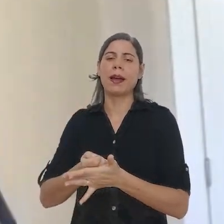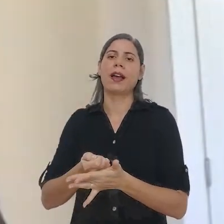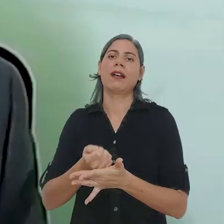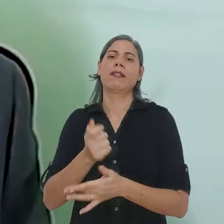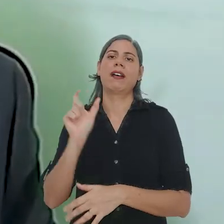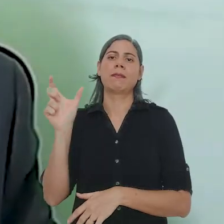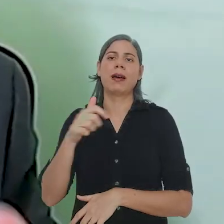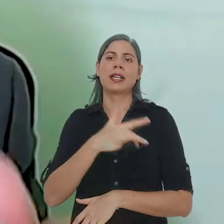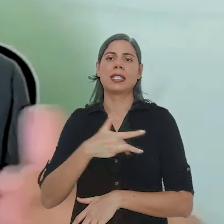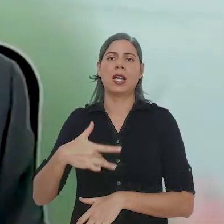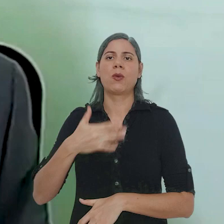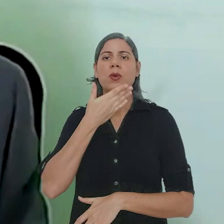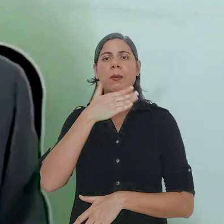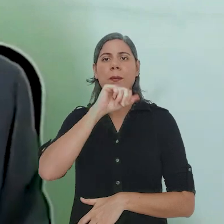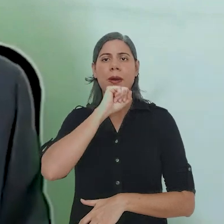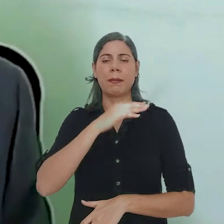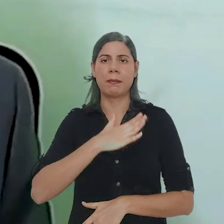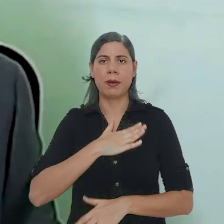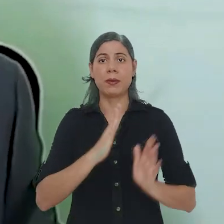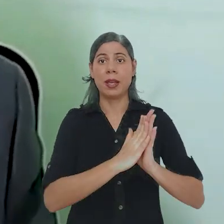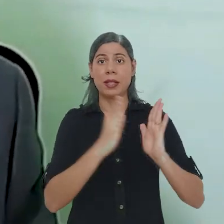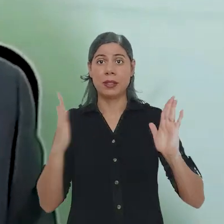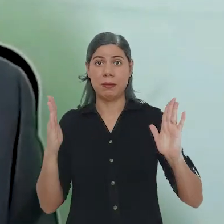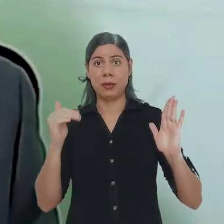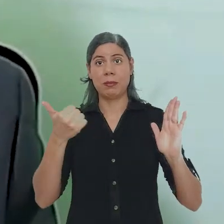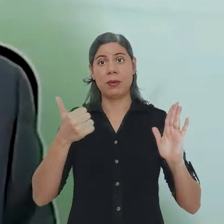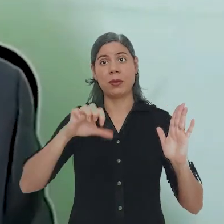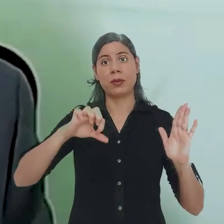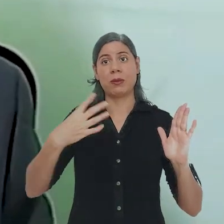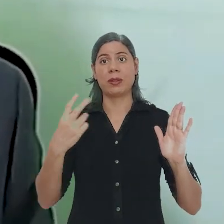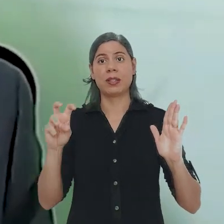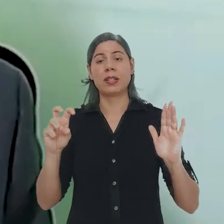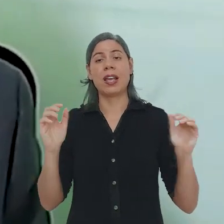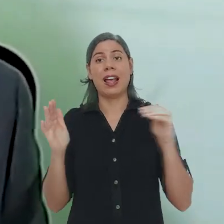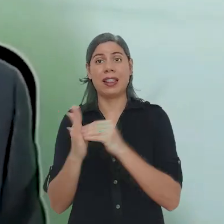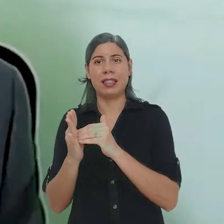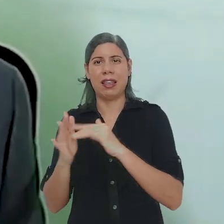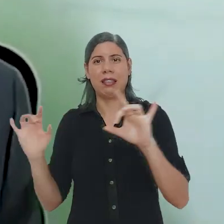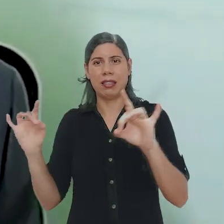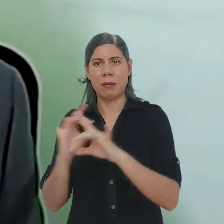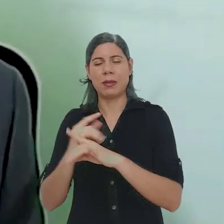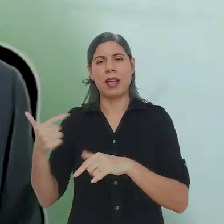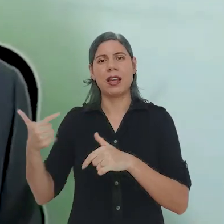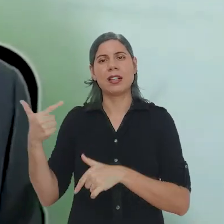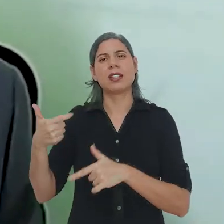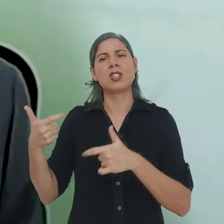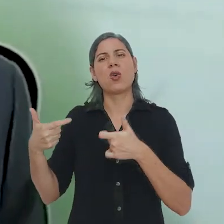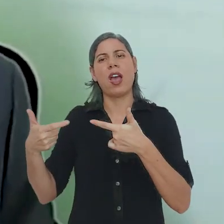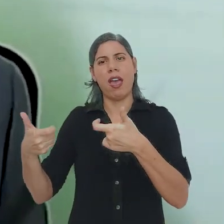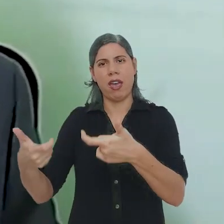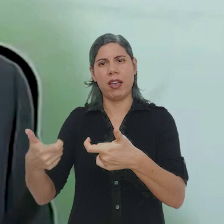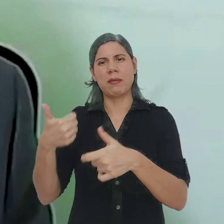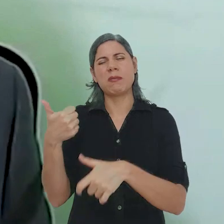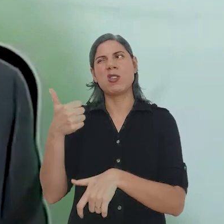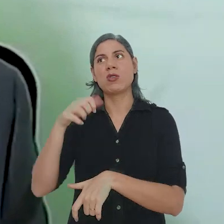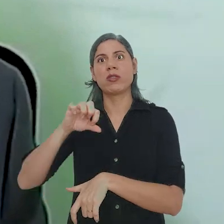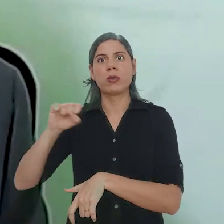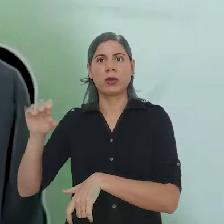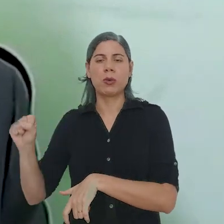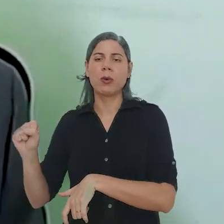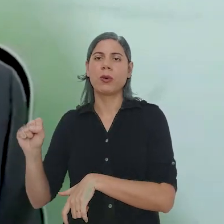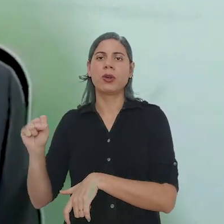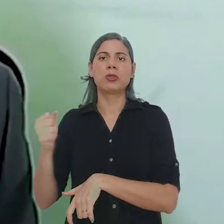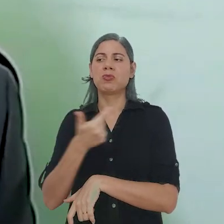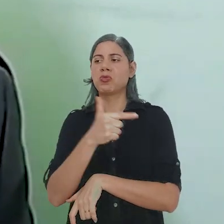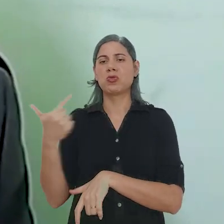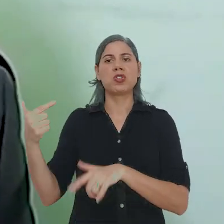do meu pai. De 1945, do final da Segunda Guerra Mundial, até 1988, essas pessoas não existiam, não